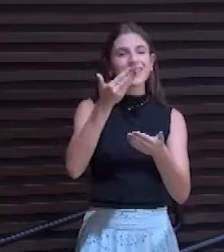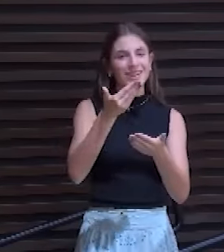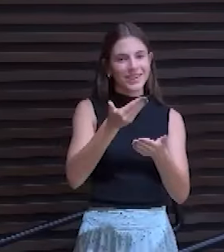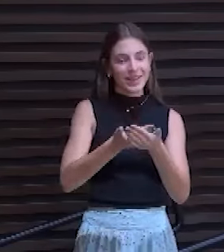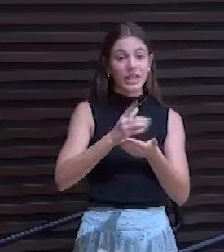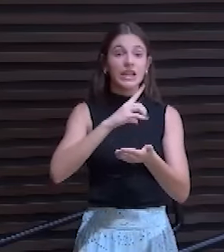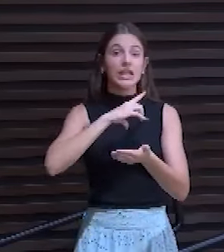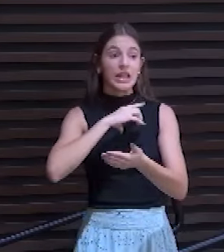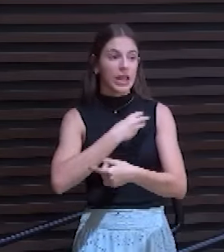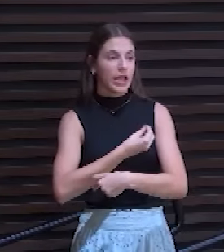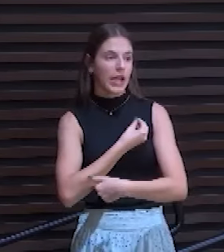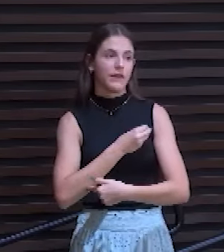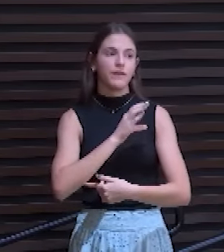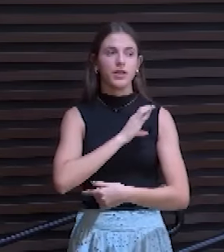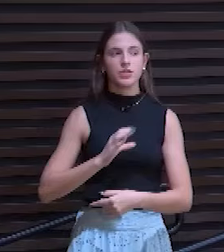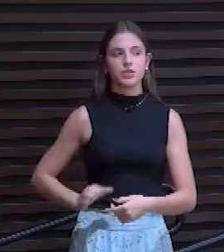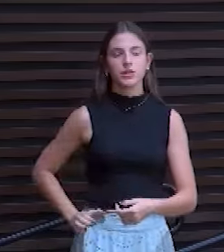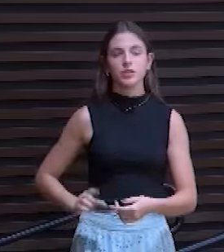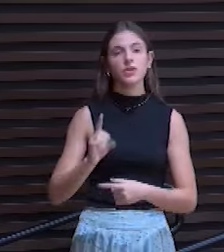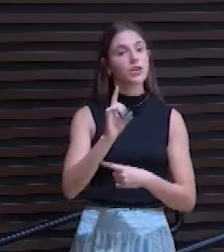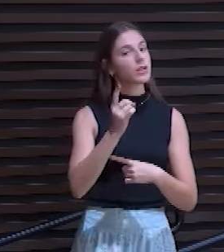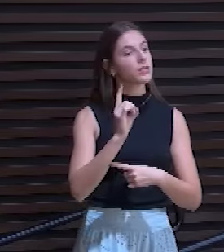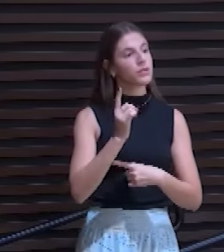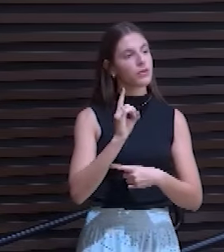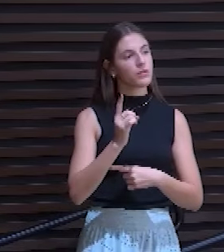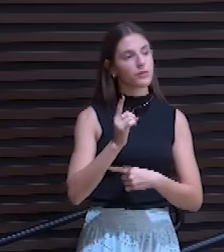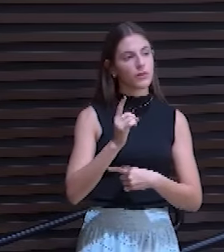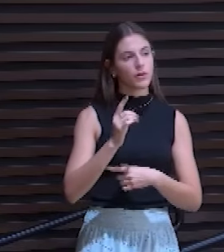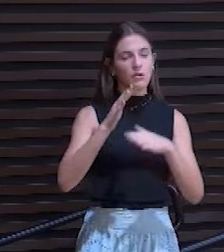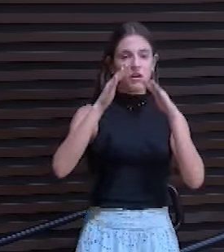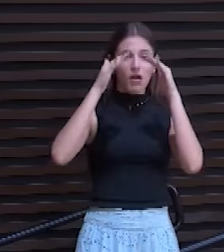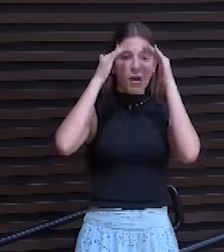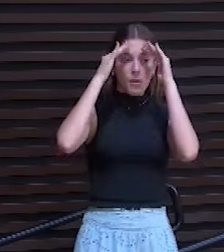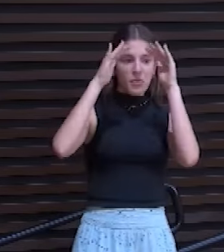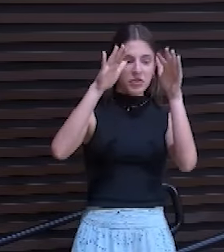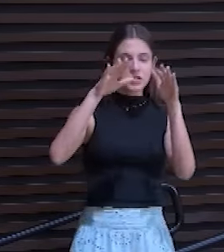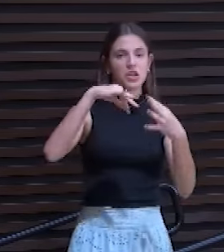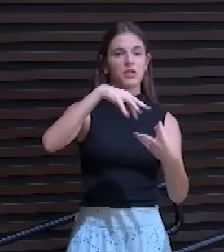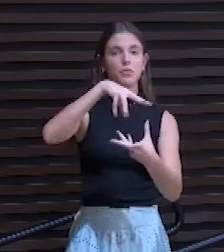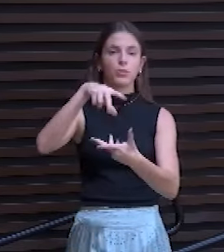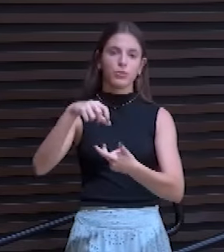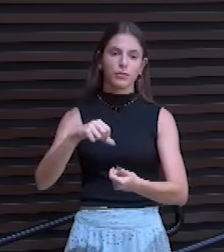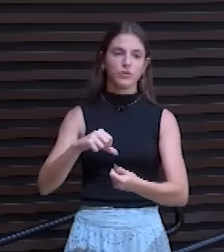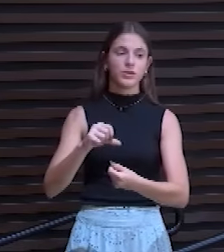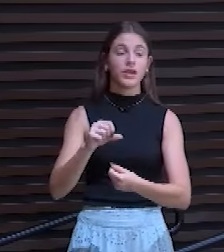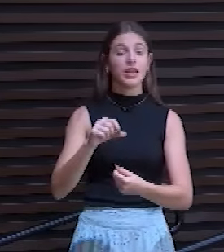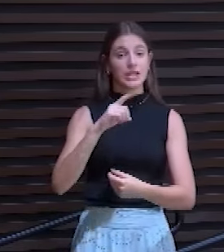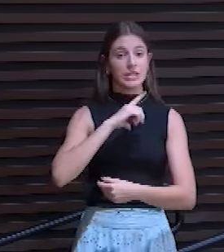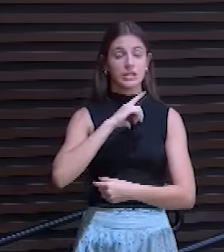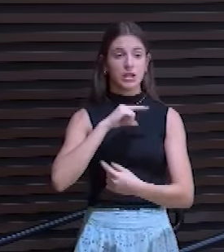de Cristo e que eles não vão segundo a onda desse mundo, não. Eles têm um foco.